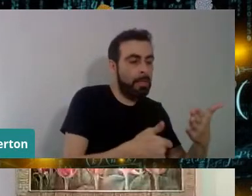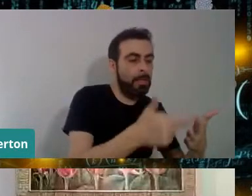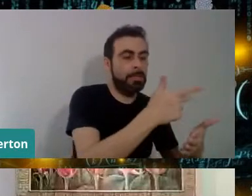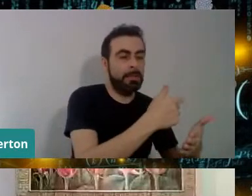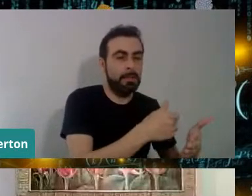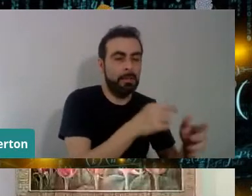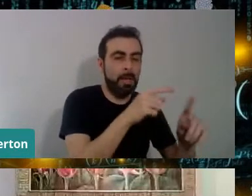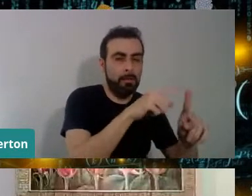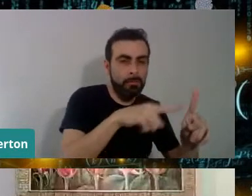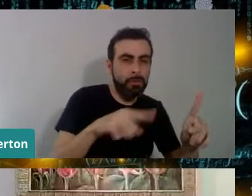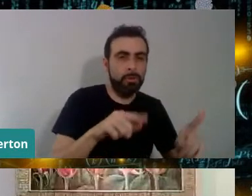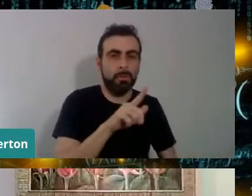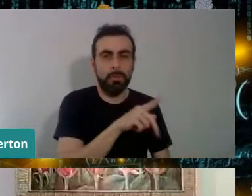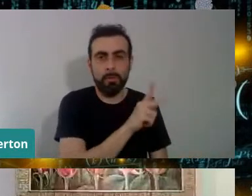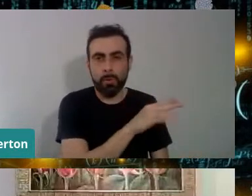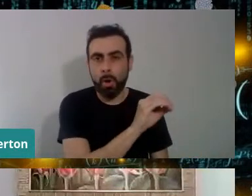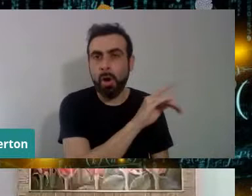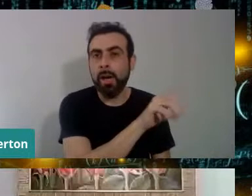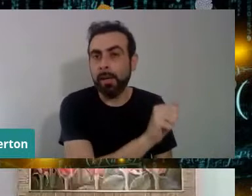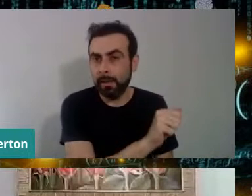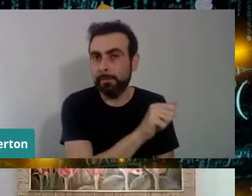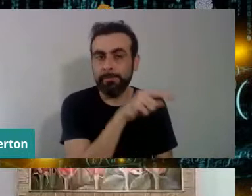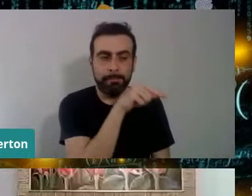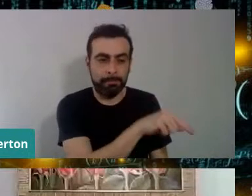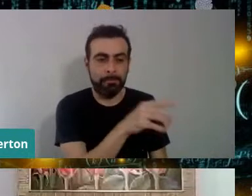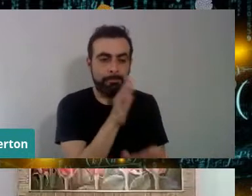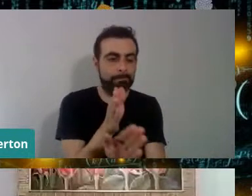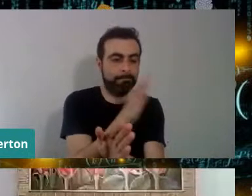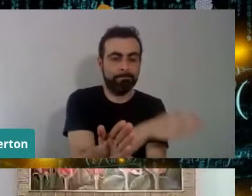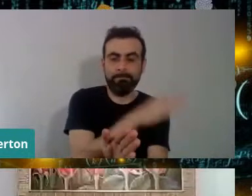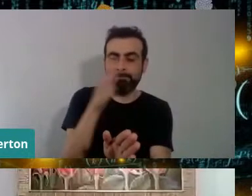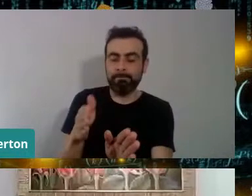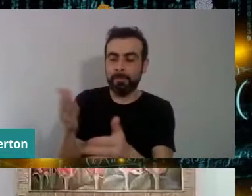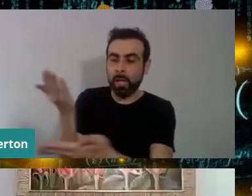lá, a gente fazia esse rodízio, né?